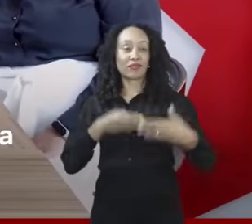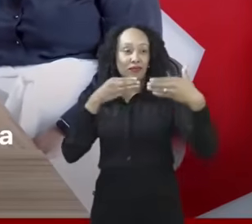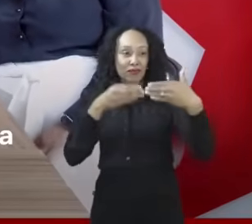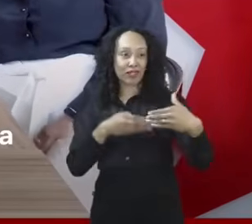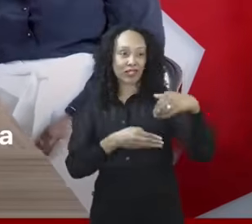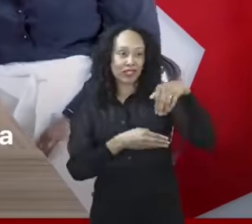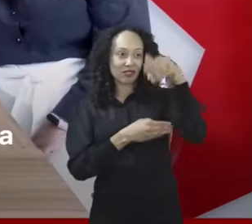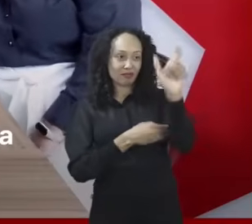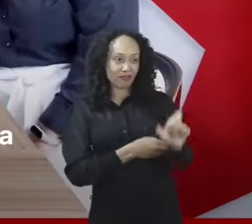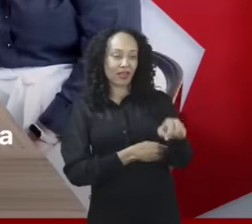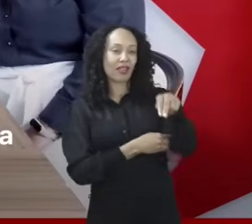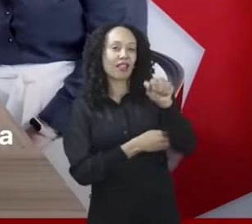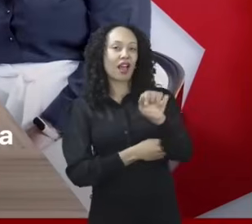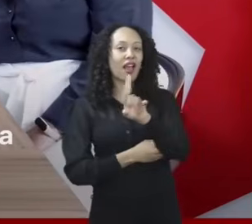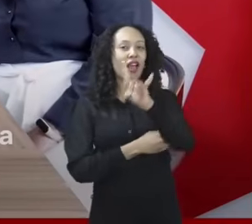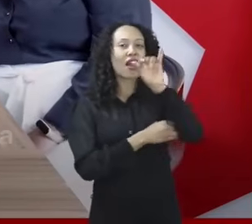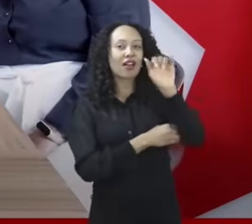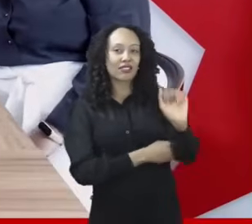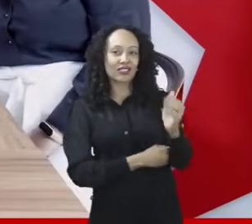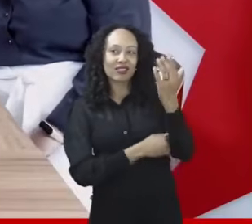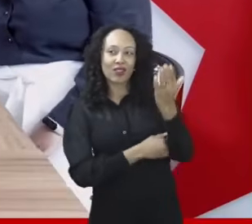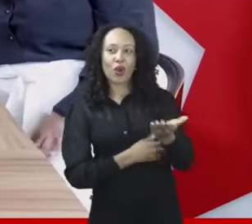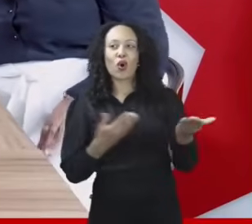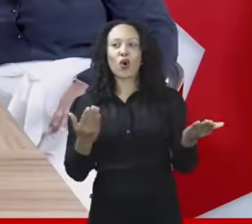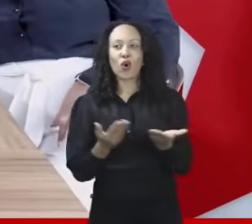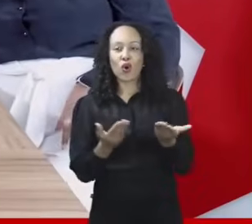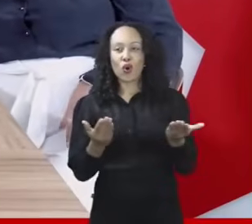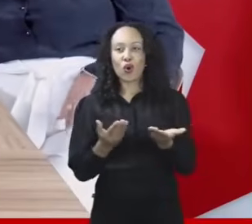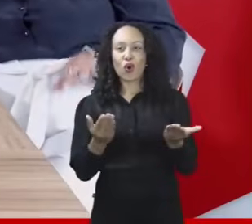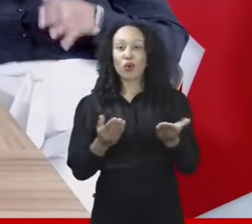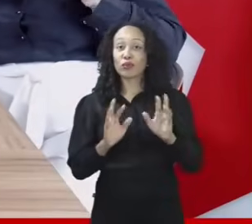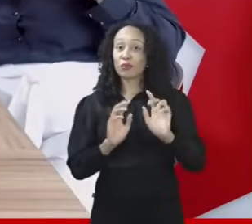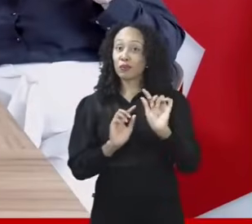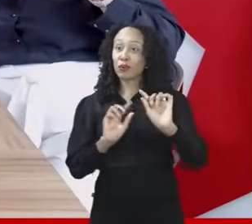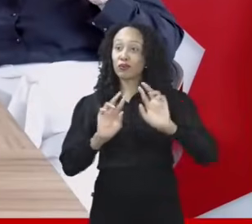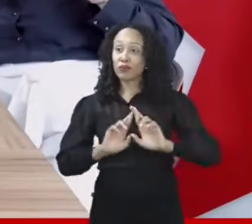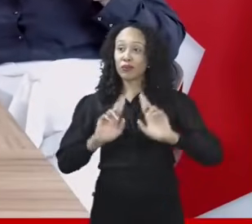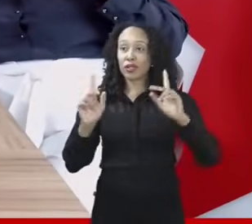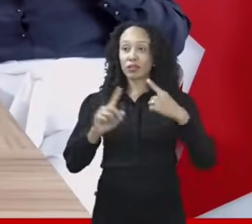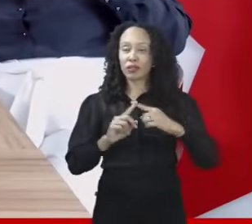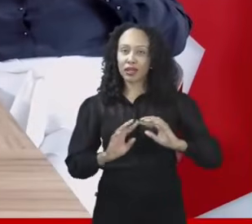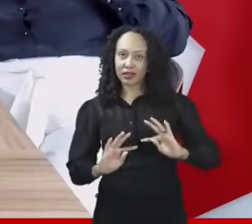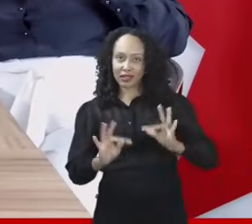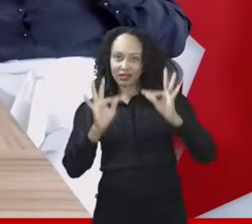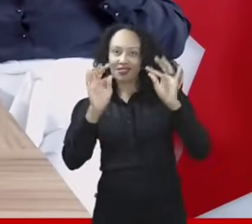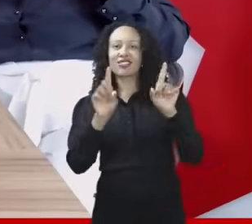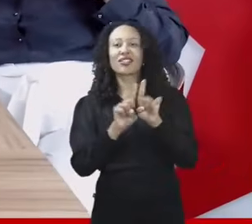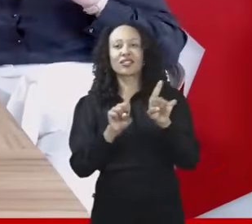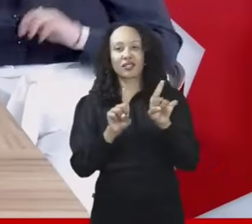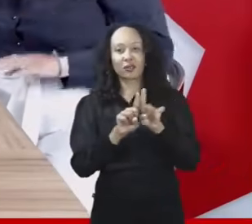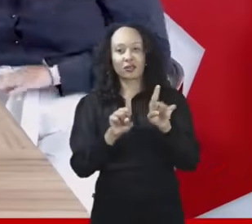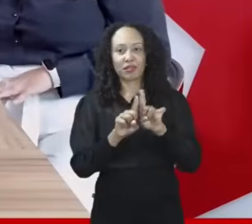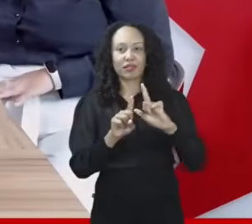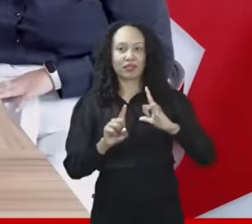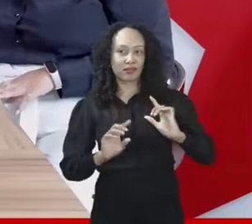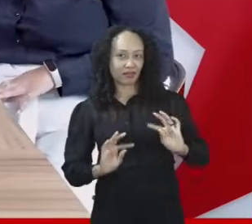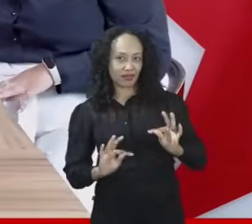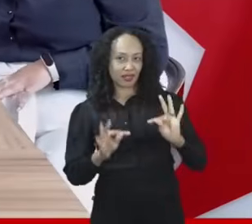Fran? Porque hoje o nosso programa tá um pouquinho diferente, porque aqui é tecnologia também, meus amados.